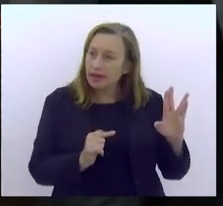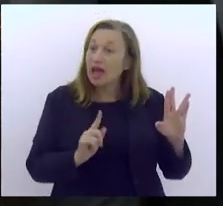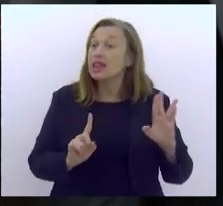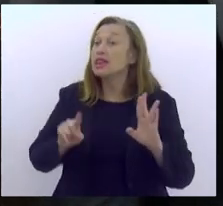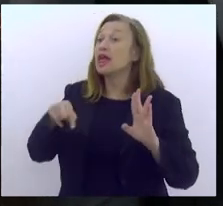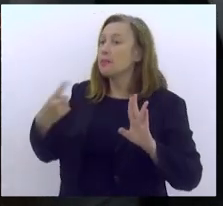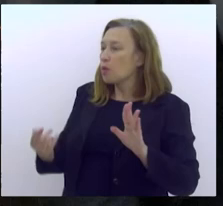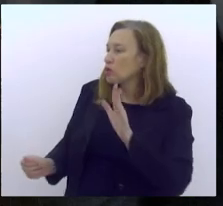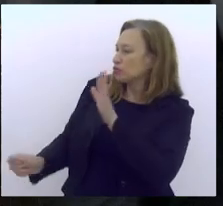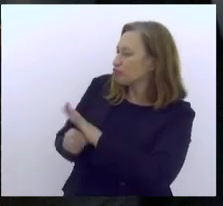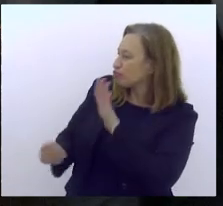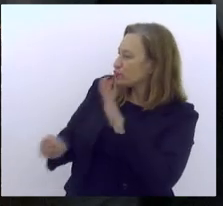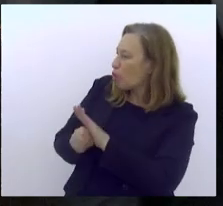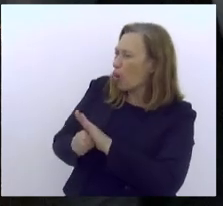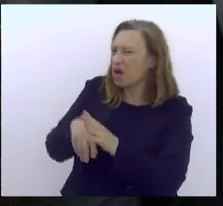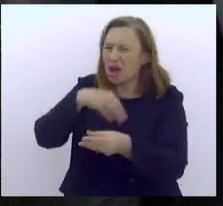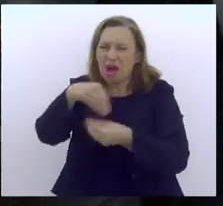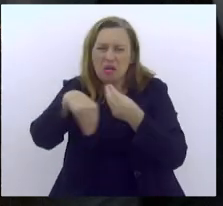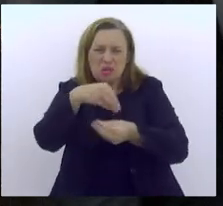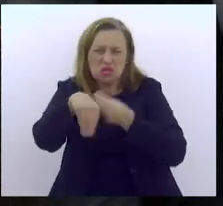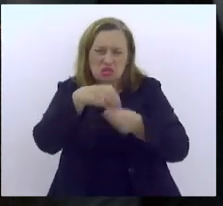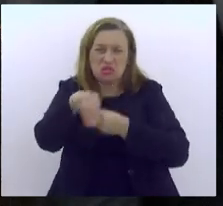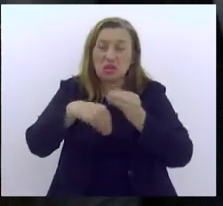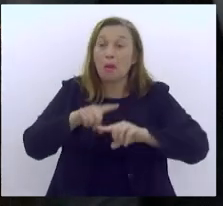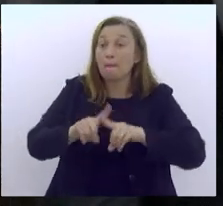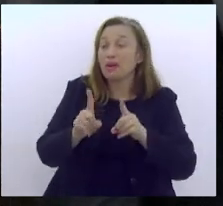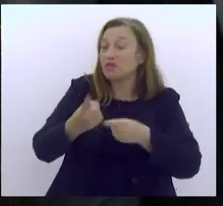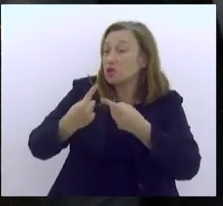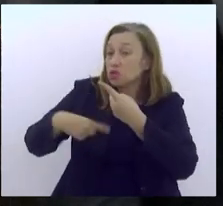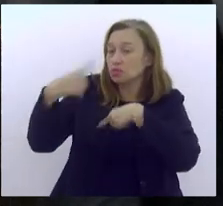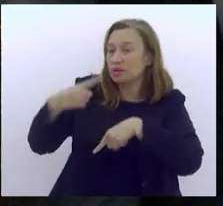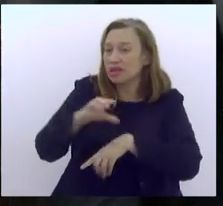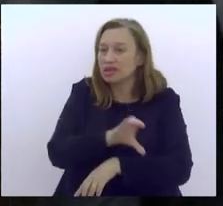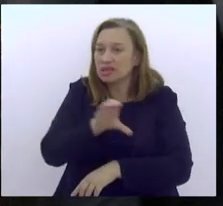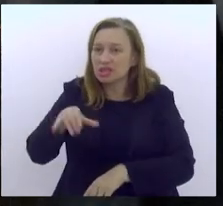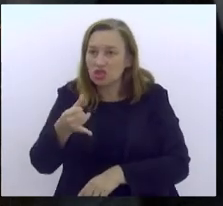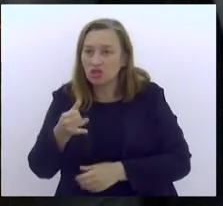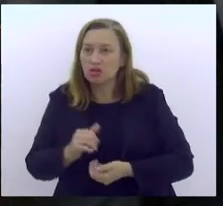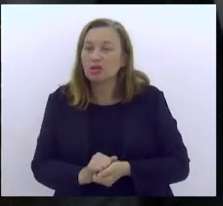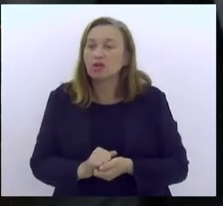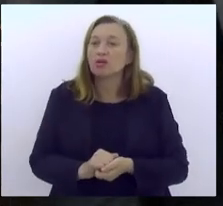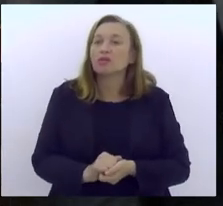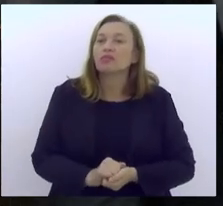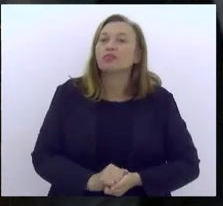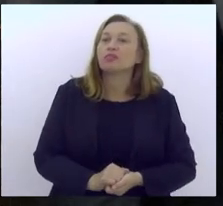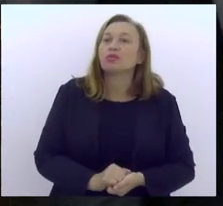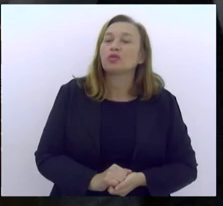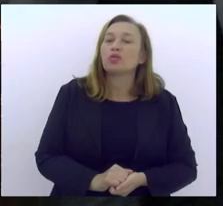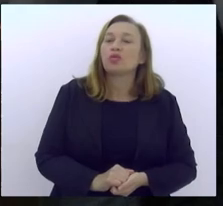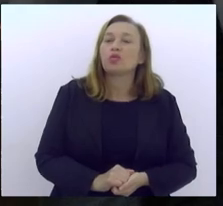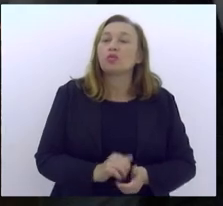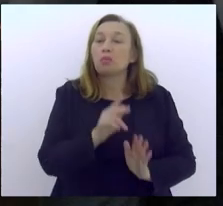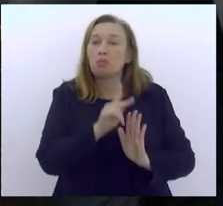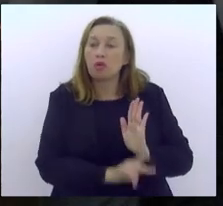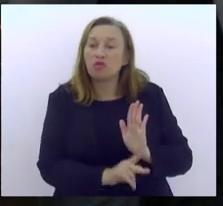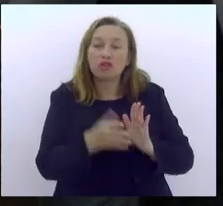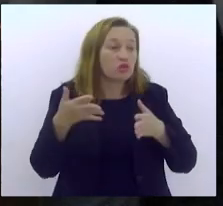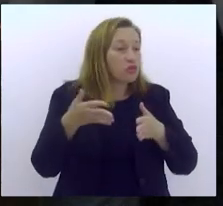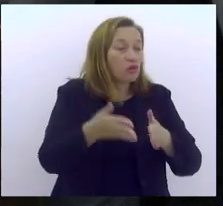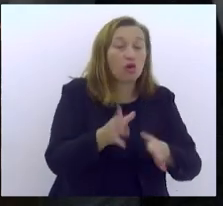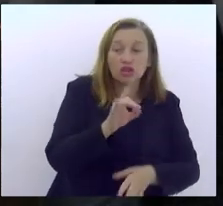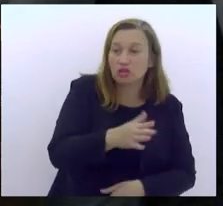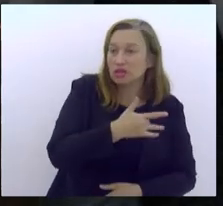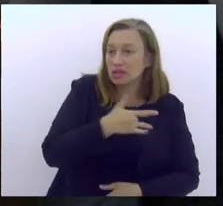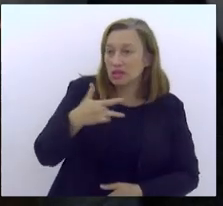a alteração da nomenclatura, mas isso foi superado com tranquilidade na CCJ. O projeto é absolutamente de cunho de saúde, não